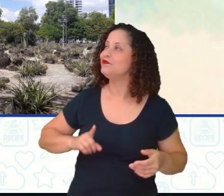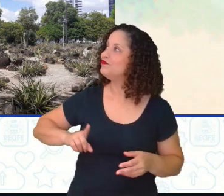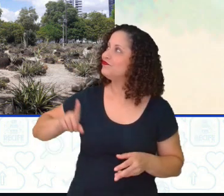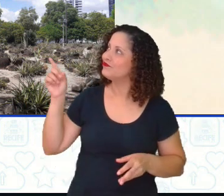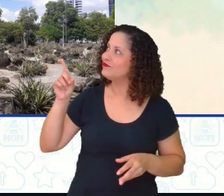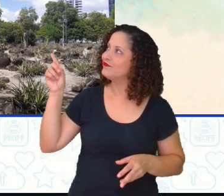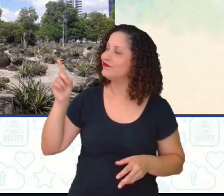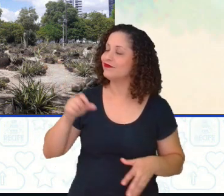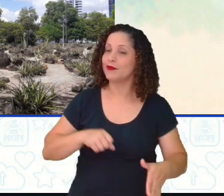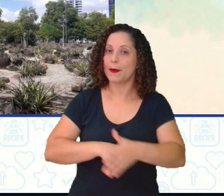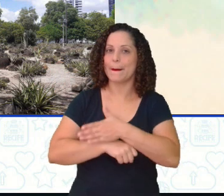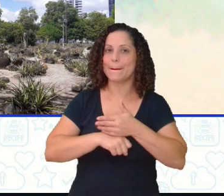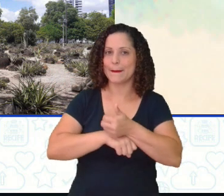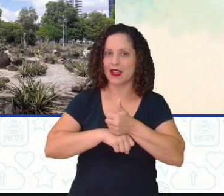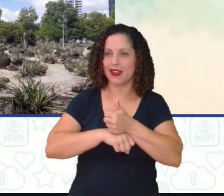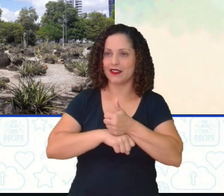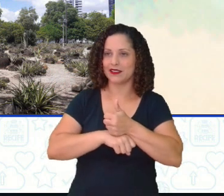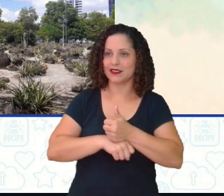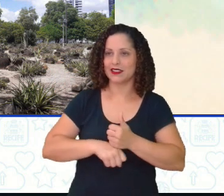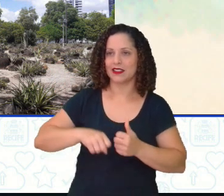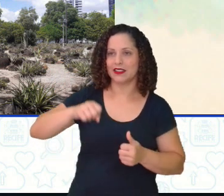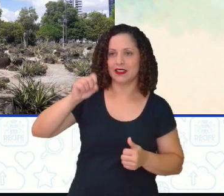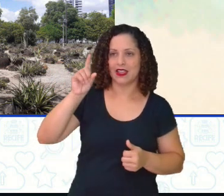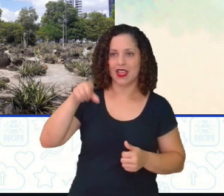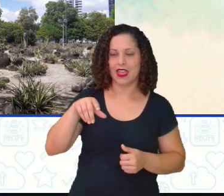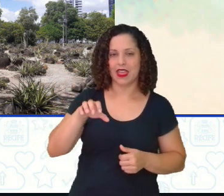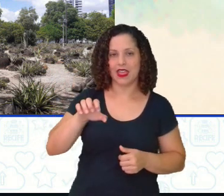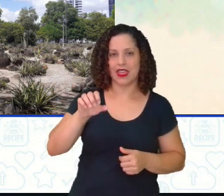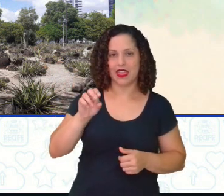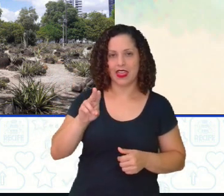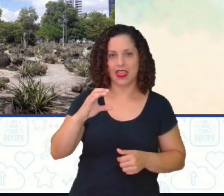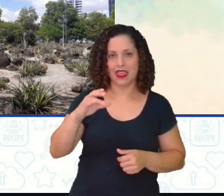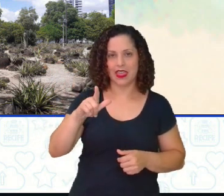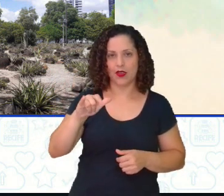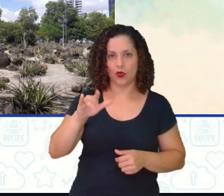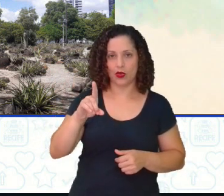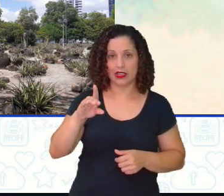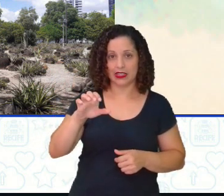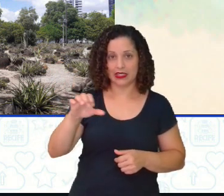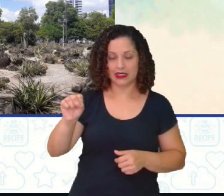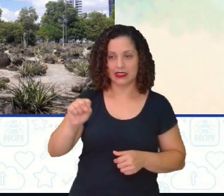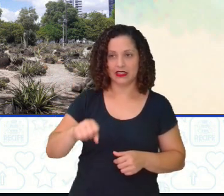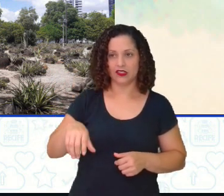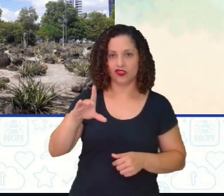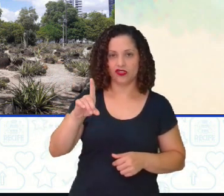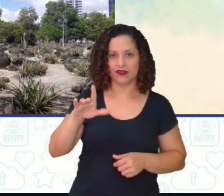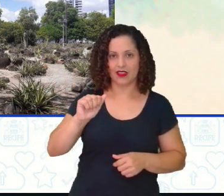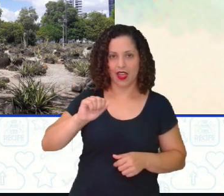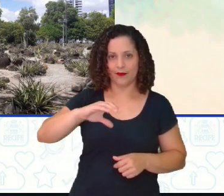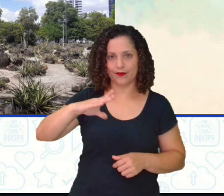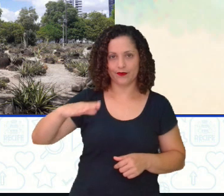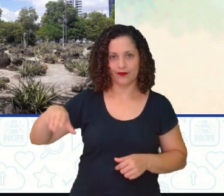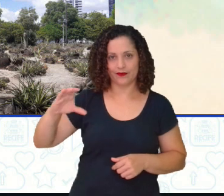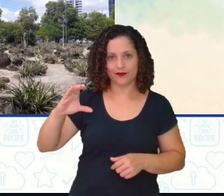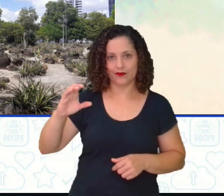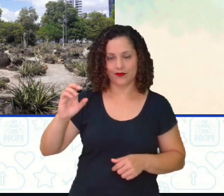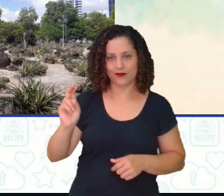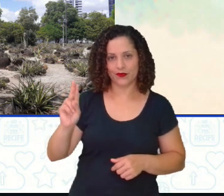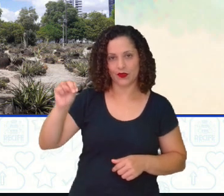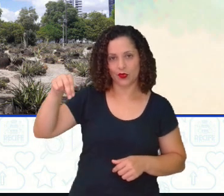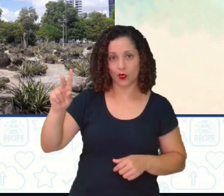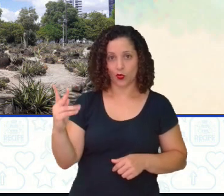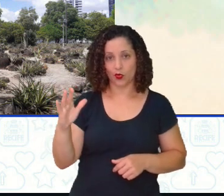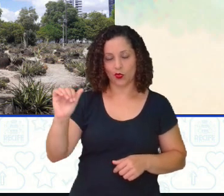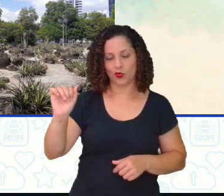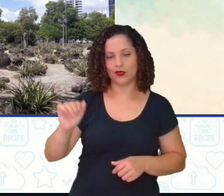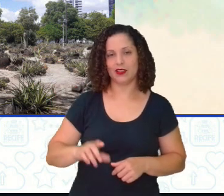eu agora estou indo com vocês para a Praça do Internacional, também conhecida como Euclides da Cunha. Essa